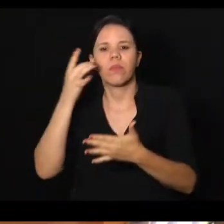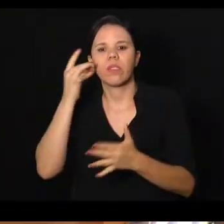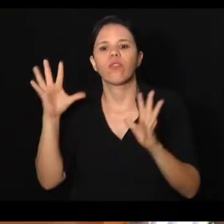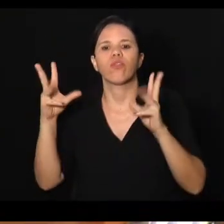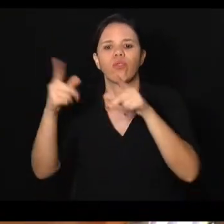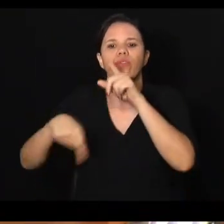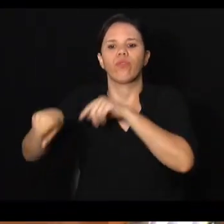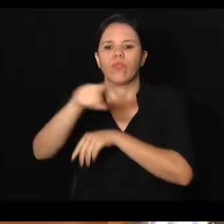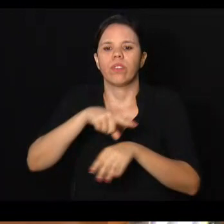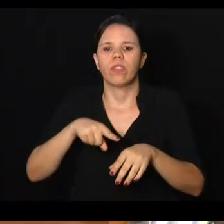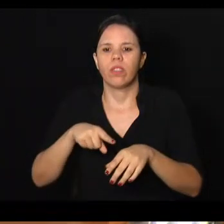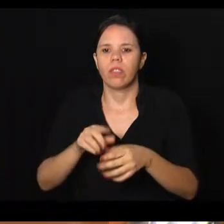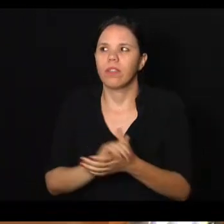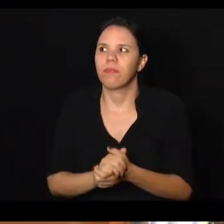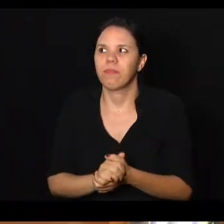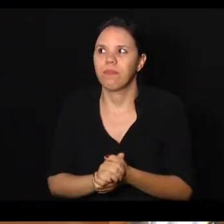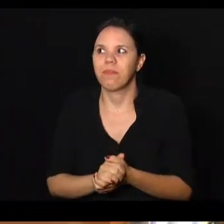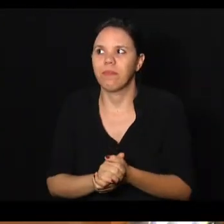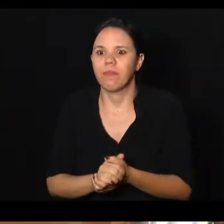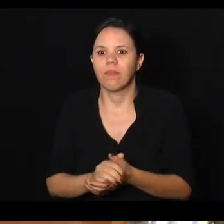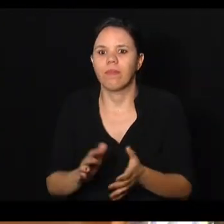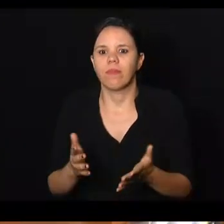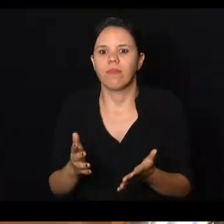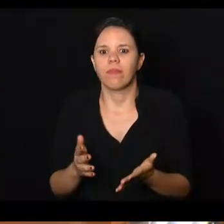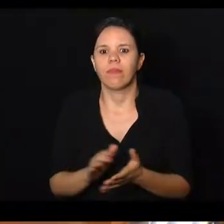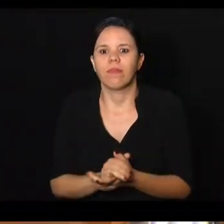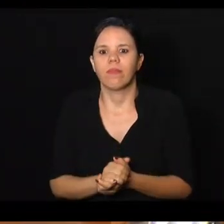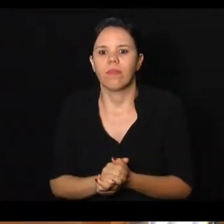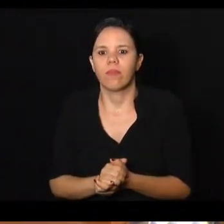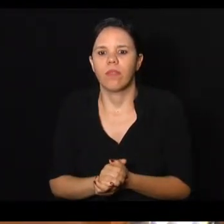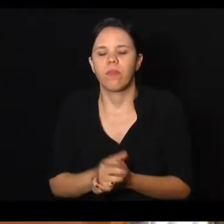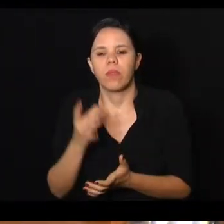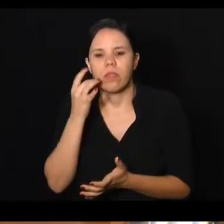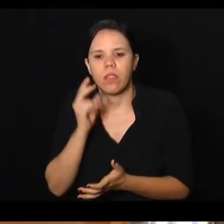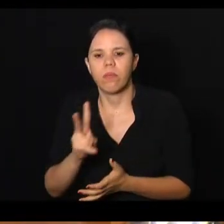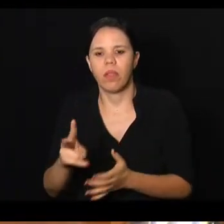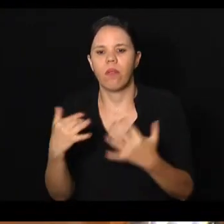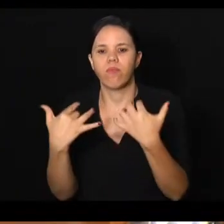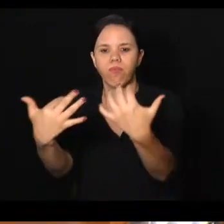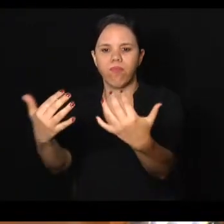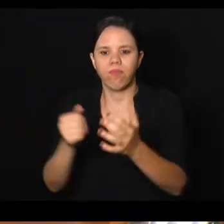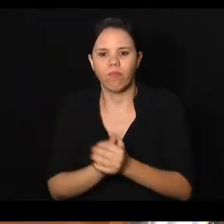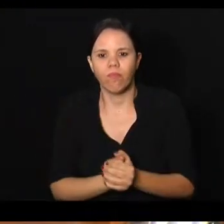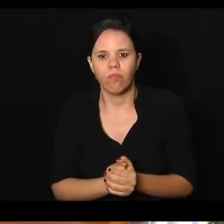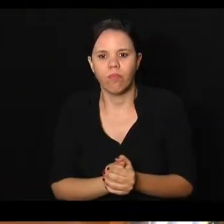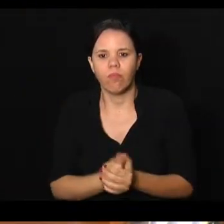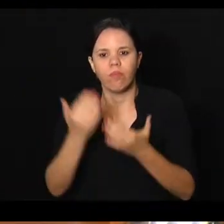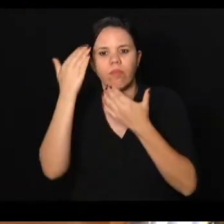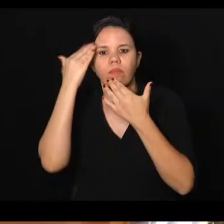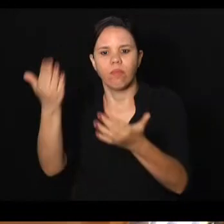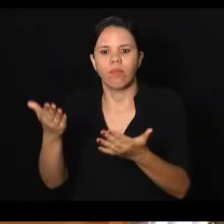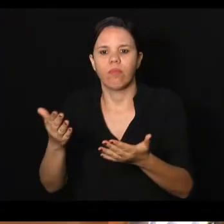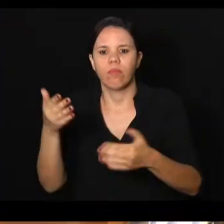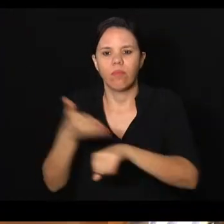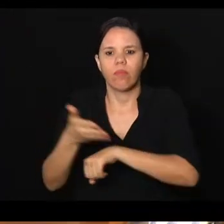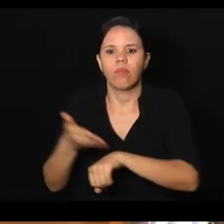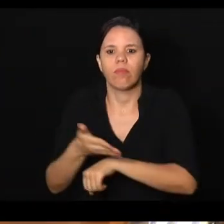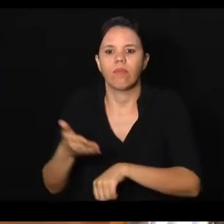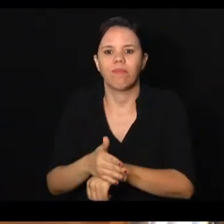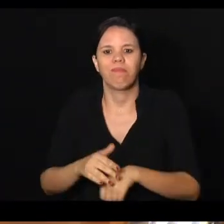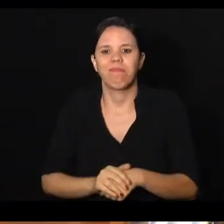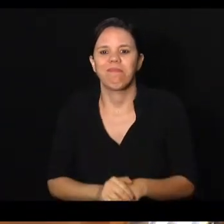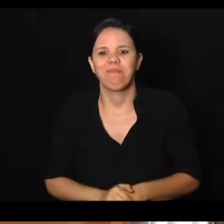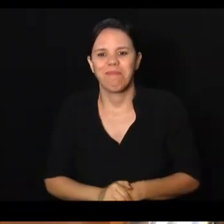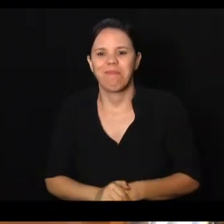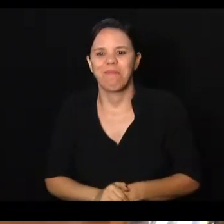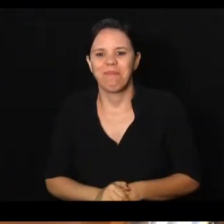todos vocês. As demais autoridades que se fazem presentes nessa audiência, meu muito obrigado em participar, e